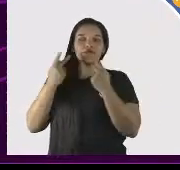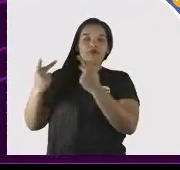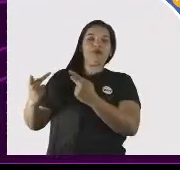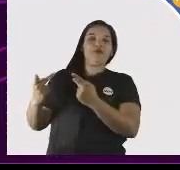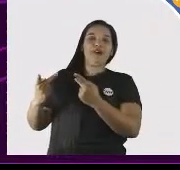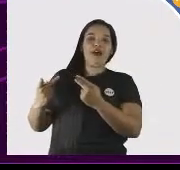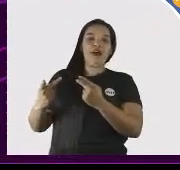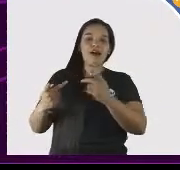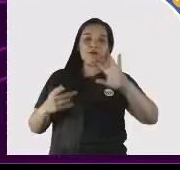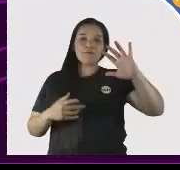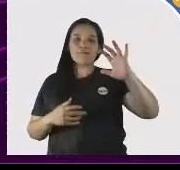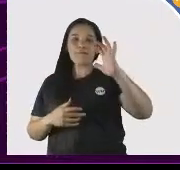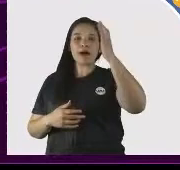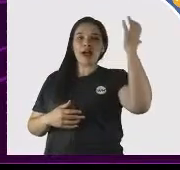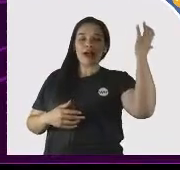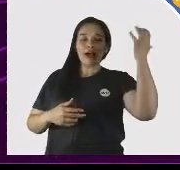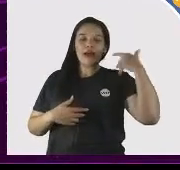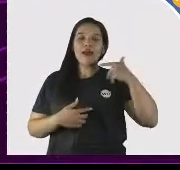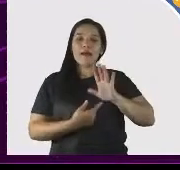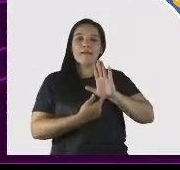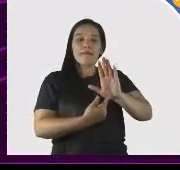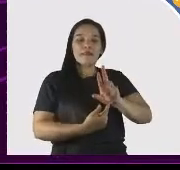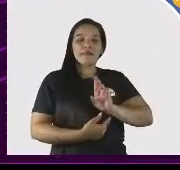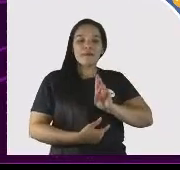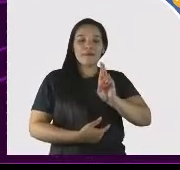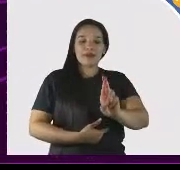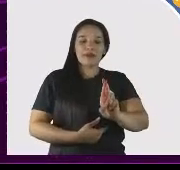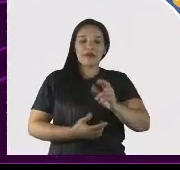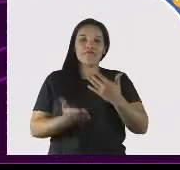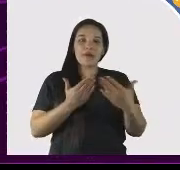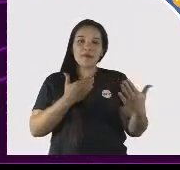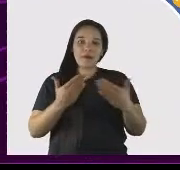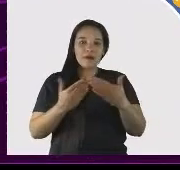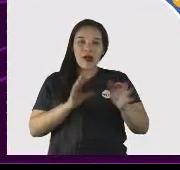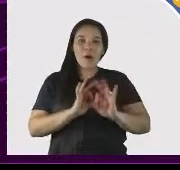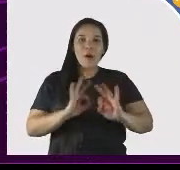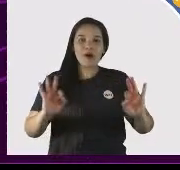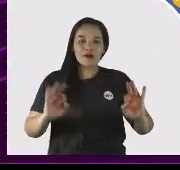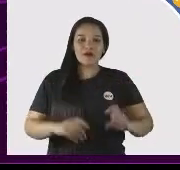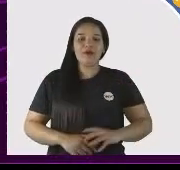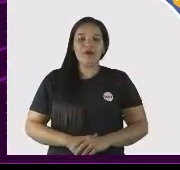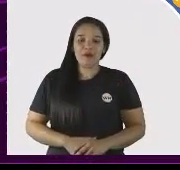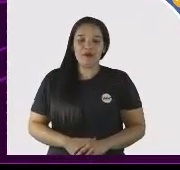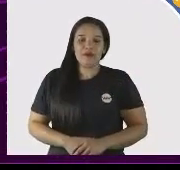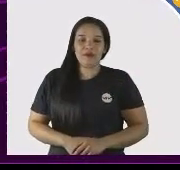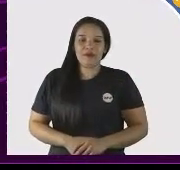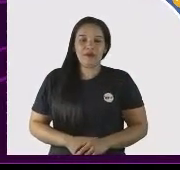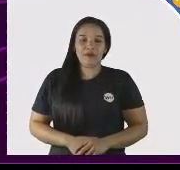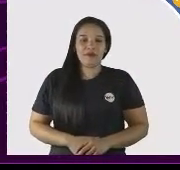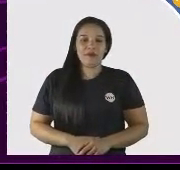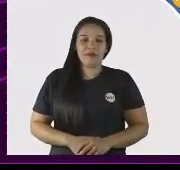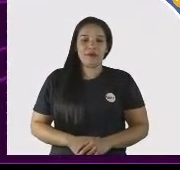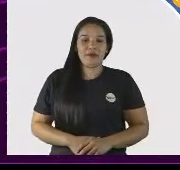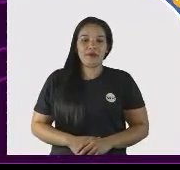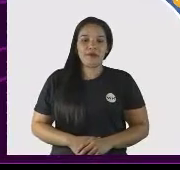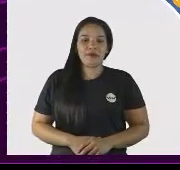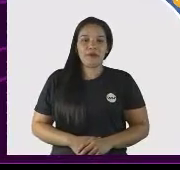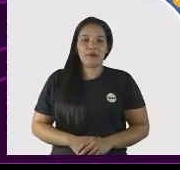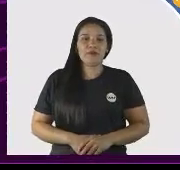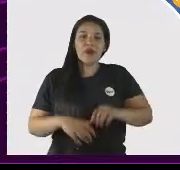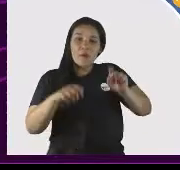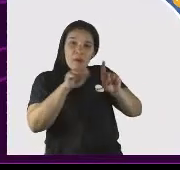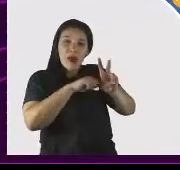importância aqui em representando a Scania e ter um bate-papo bem bacana com todos vocês legal né os últimos meses foram